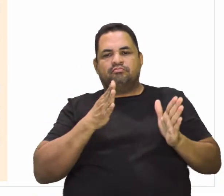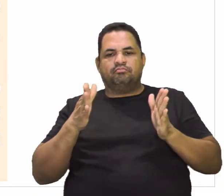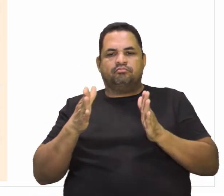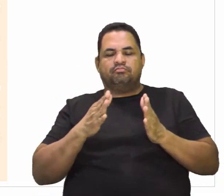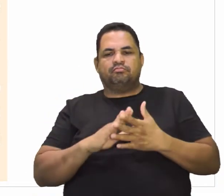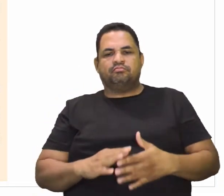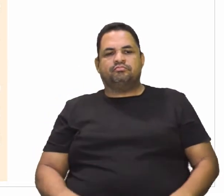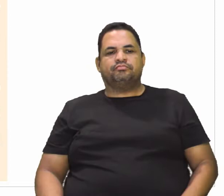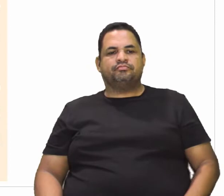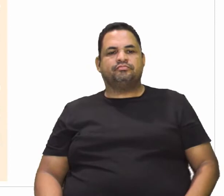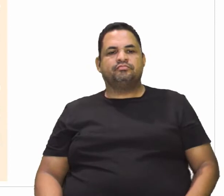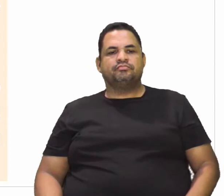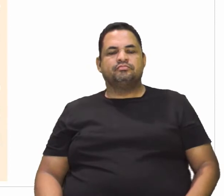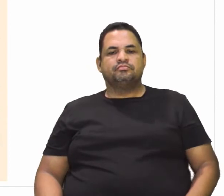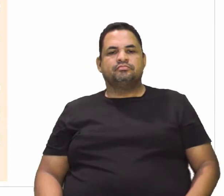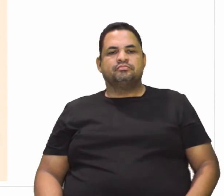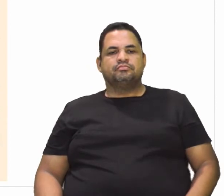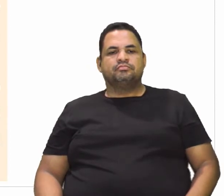fase